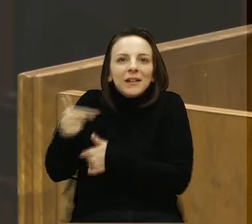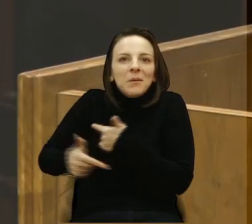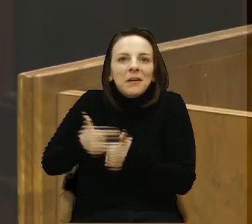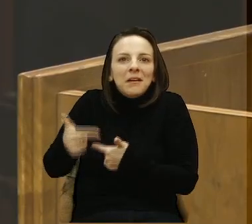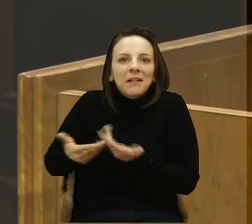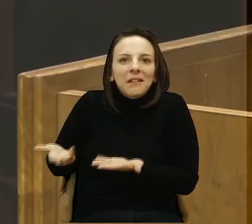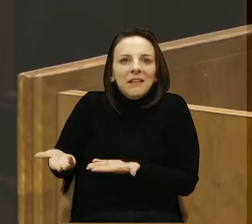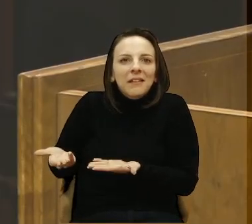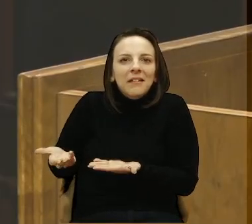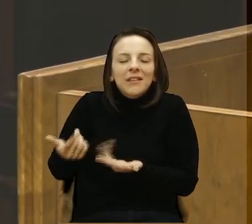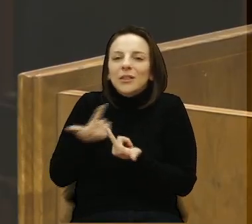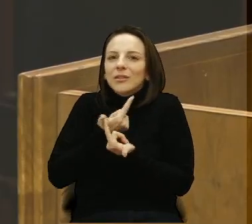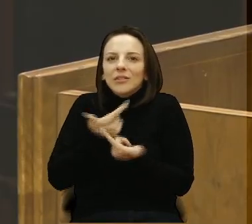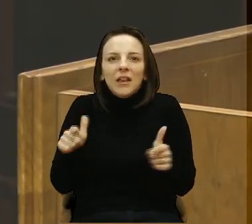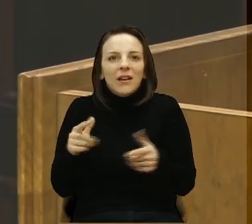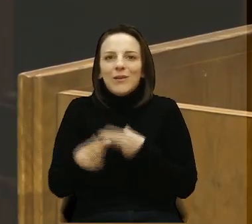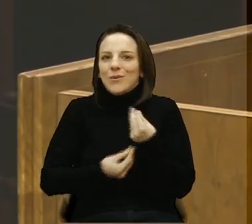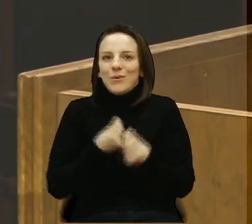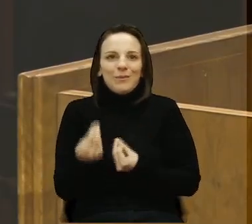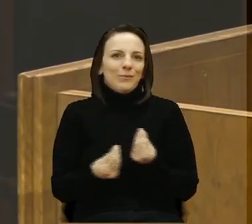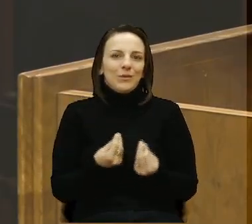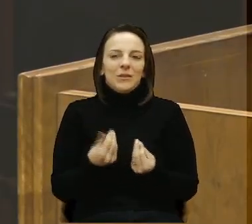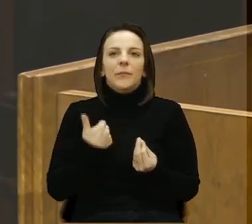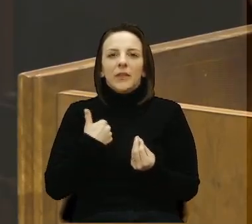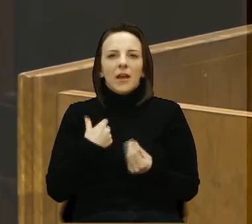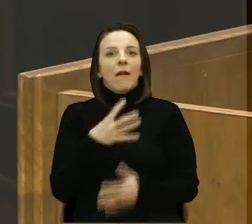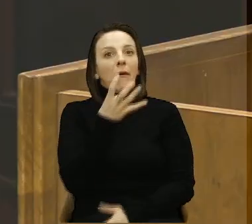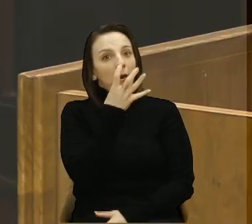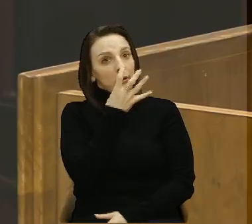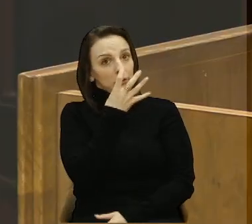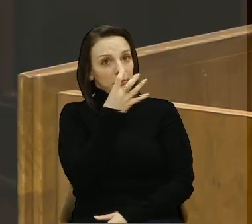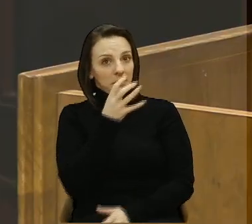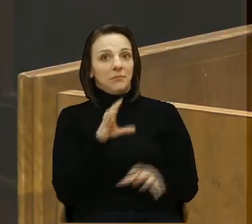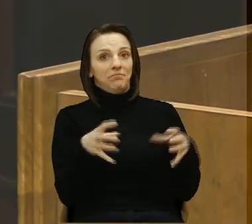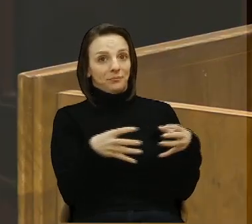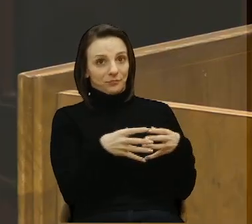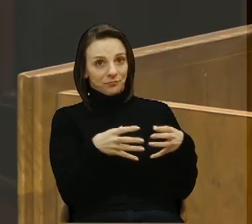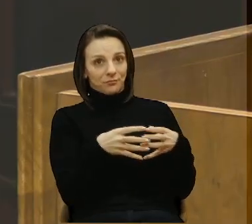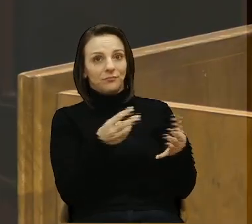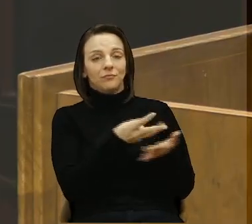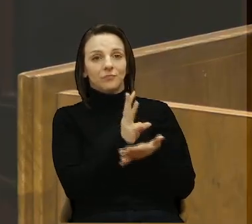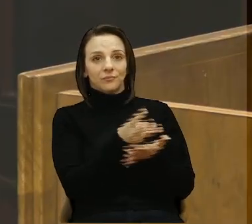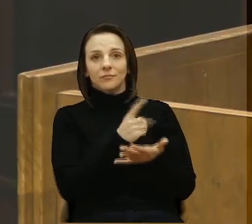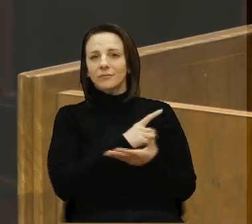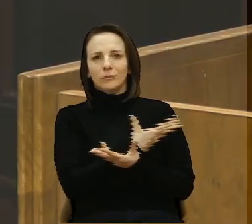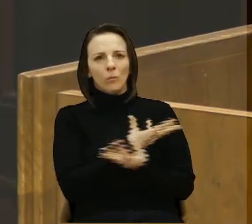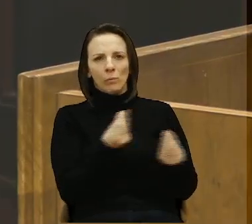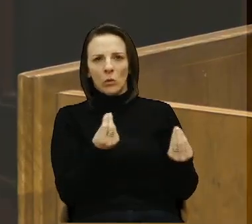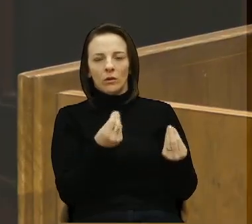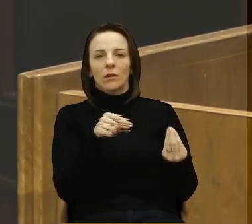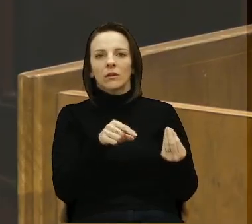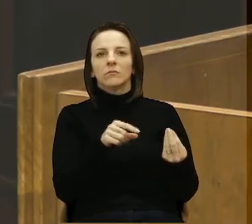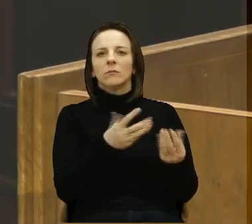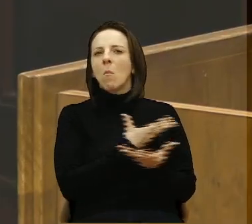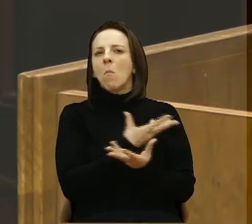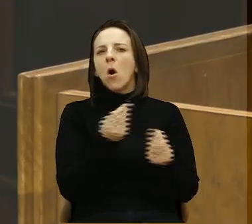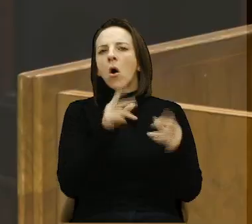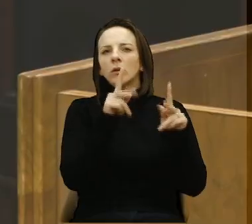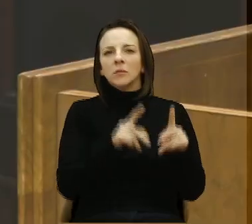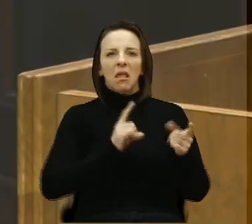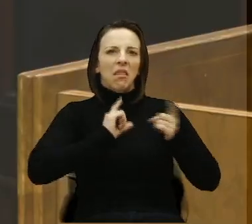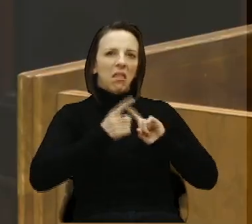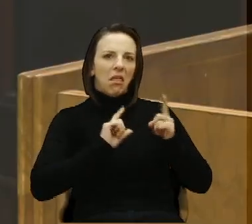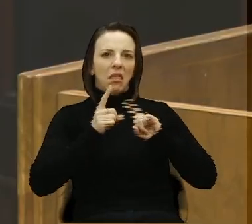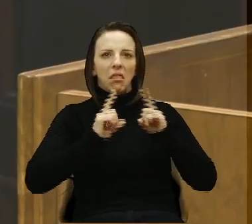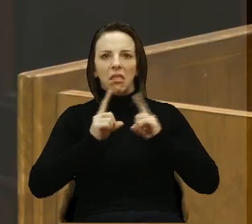como. Então, eu me admiro muito nesses grupinhos aí de WhatsApp que tem as voltas, né? De muita gente que critica o subsídio.